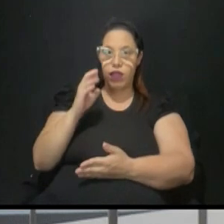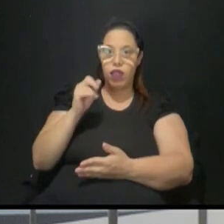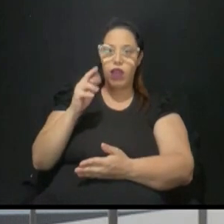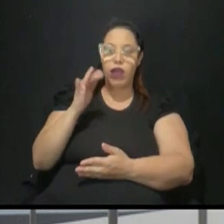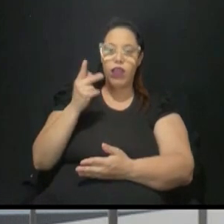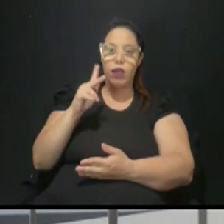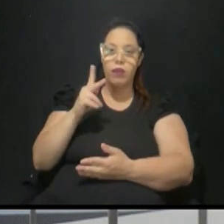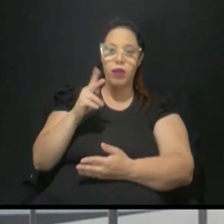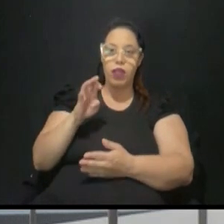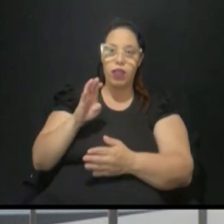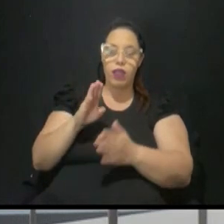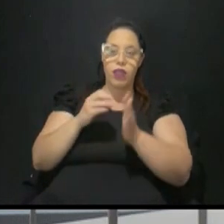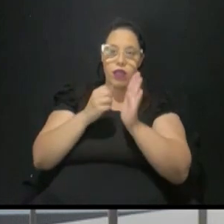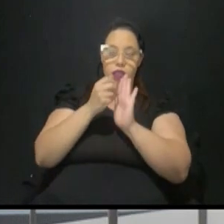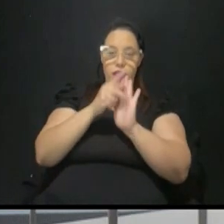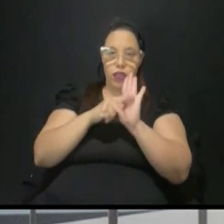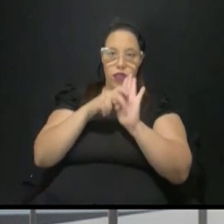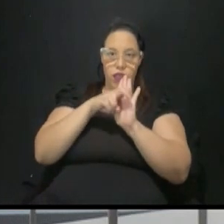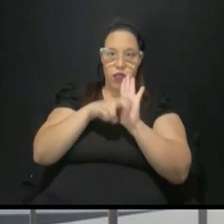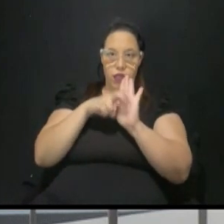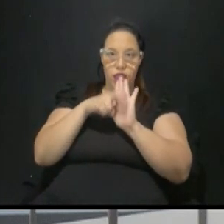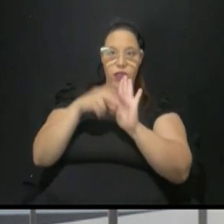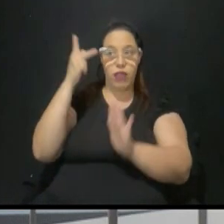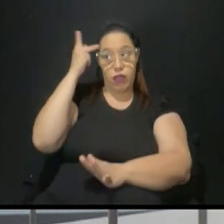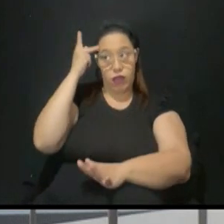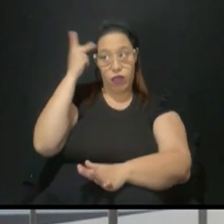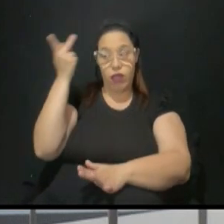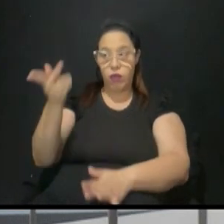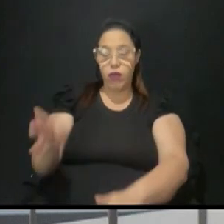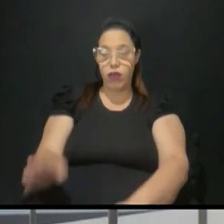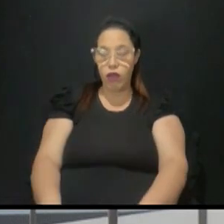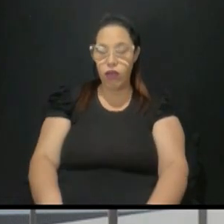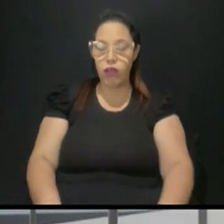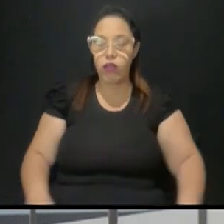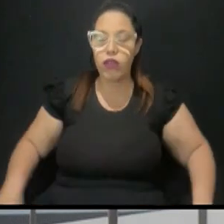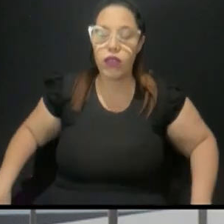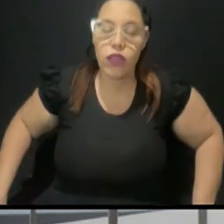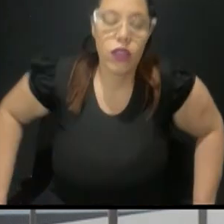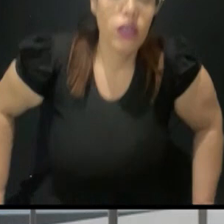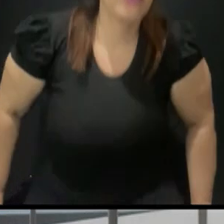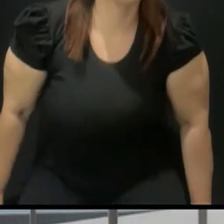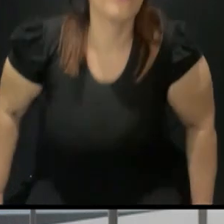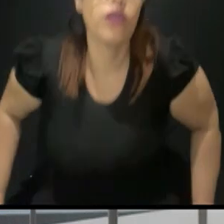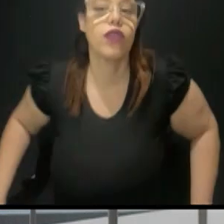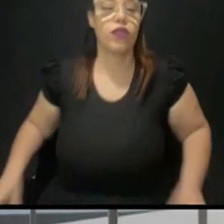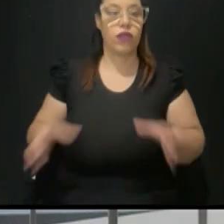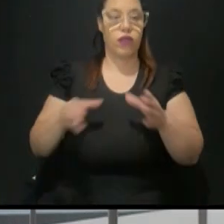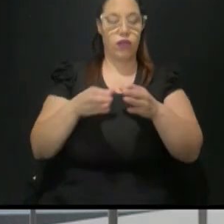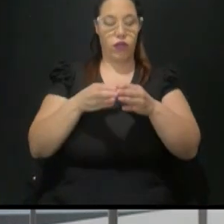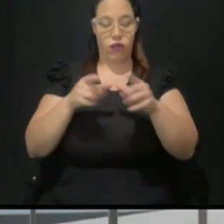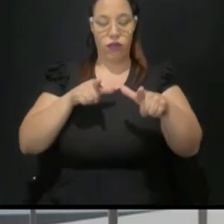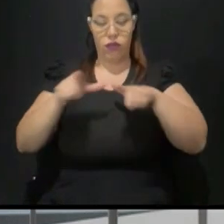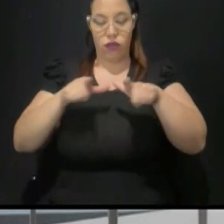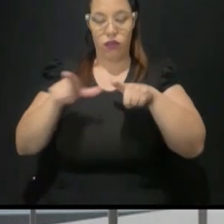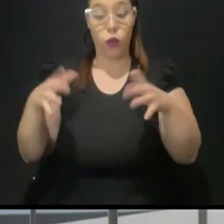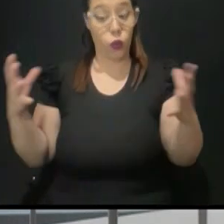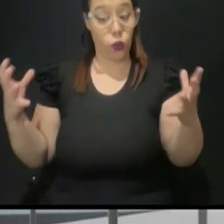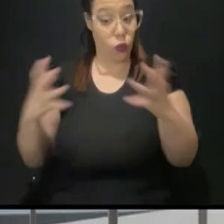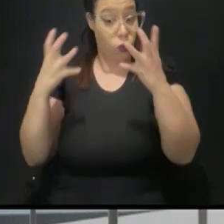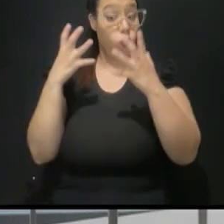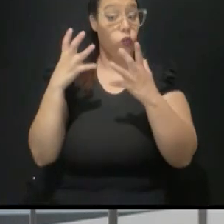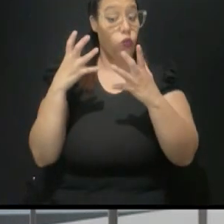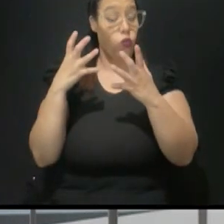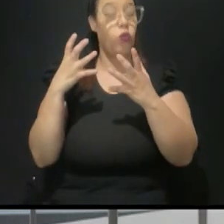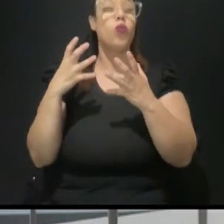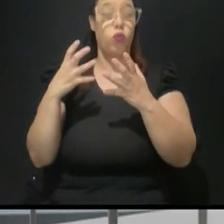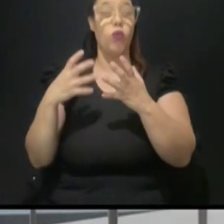São Paulo, lá no Centro Paralímpico. Tá. E a nossa equipe está trabalhando, empenhada, para que a gente fique entre os